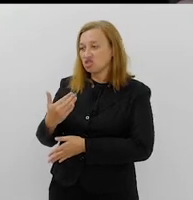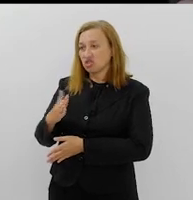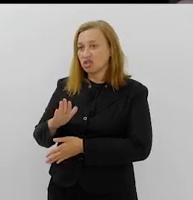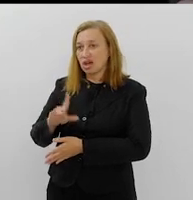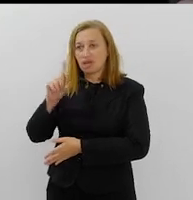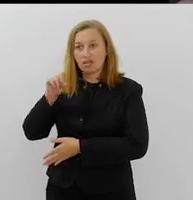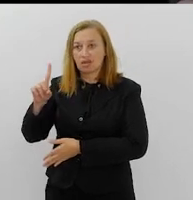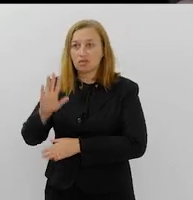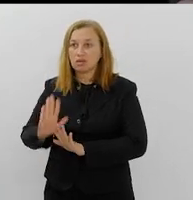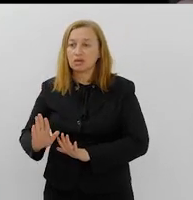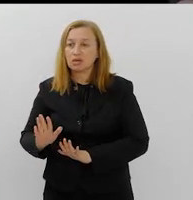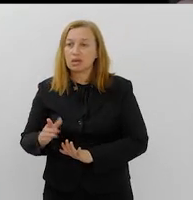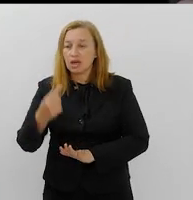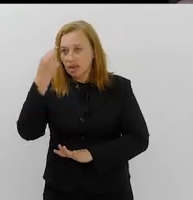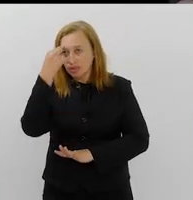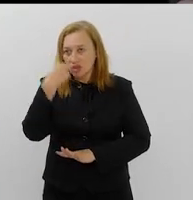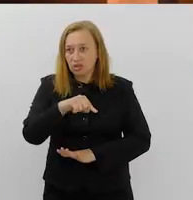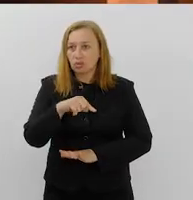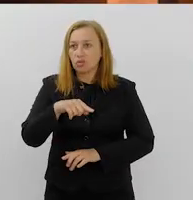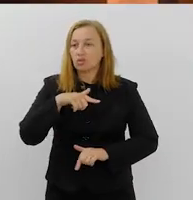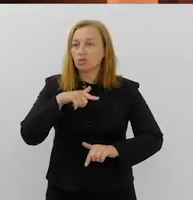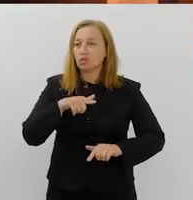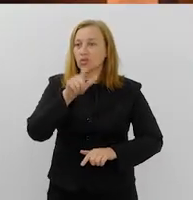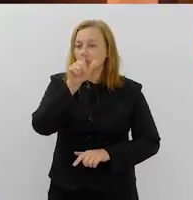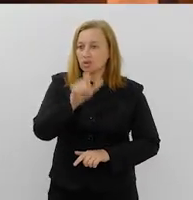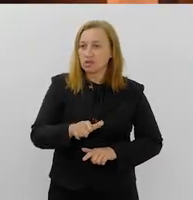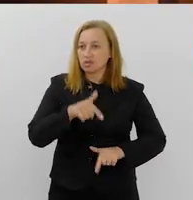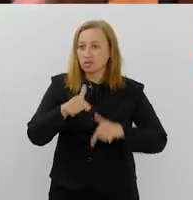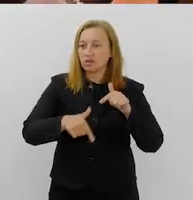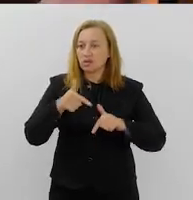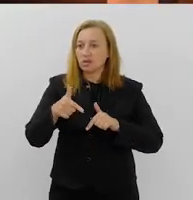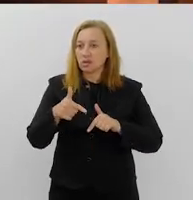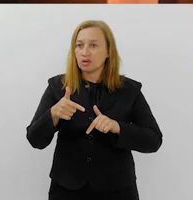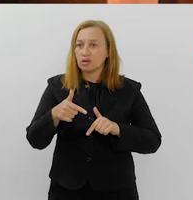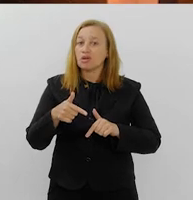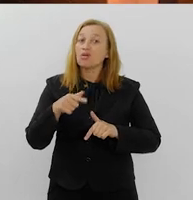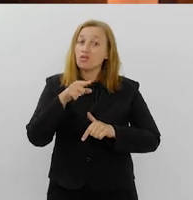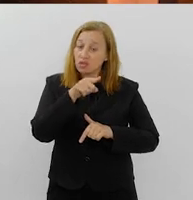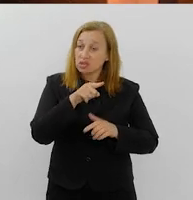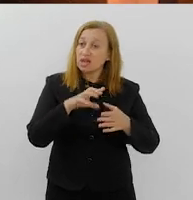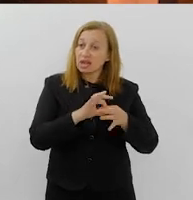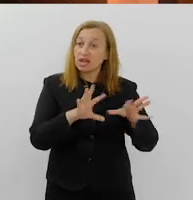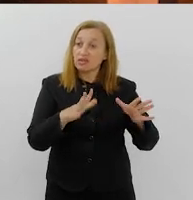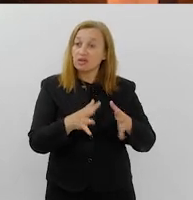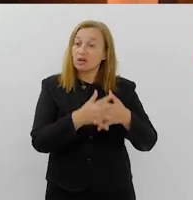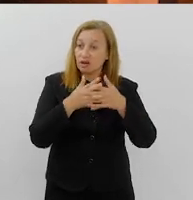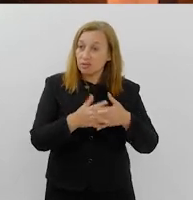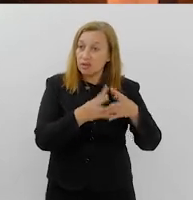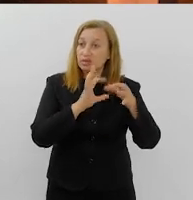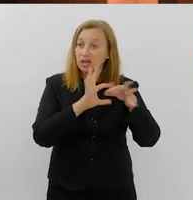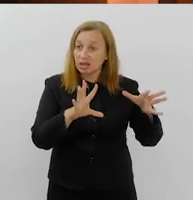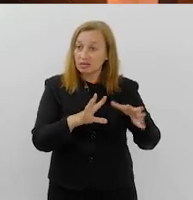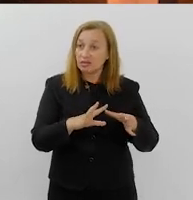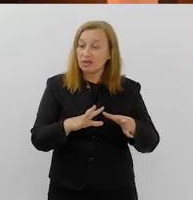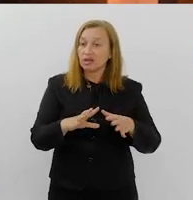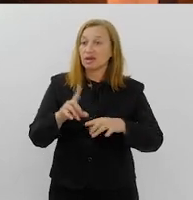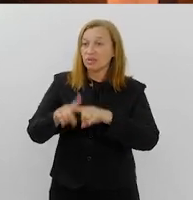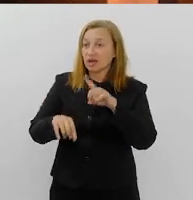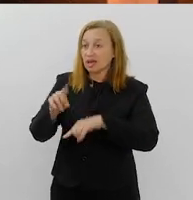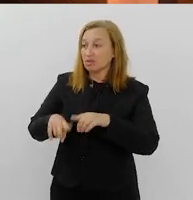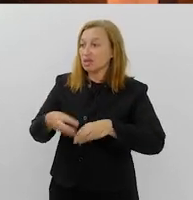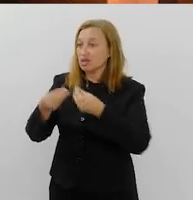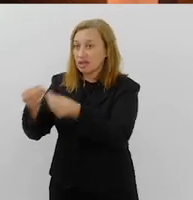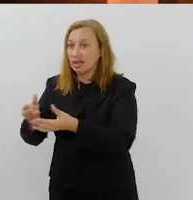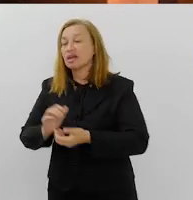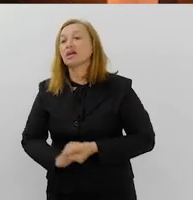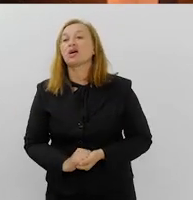eu só pedi a Deus. Ele mandou um trabalhador e, graças a Deus, você está livre, o carro está livre e a mercadoria